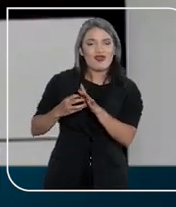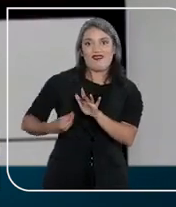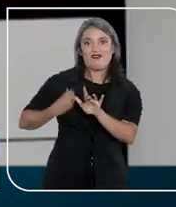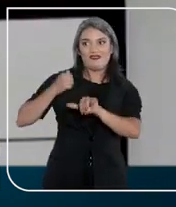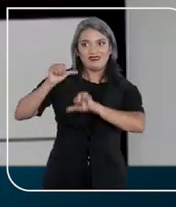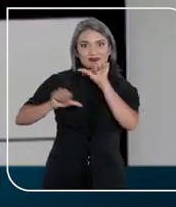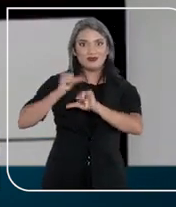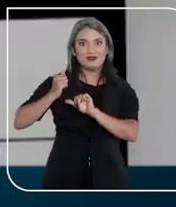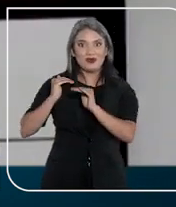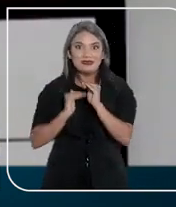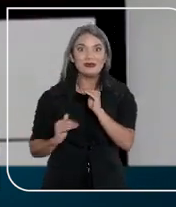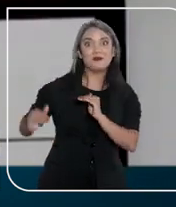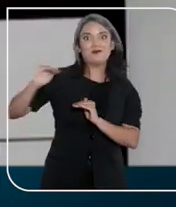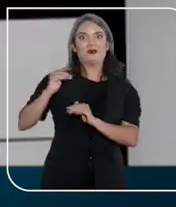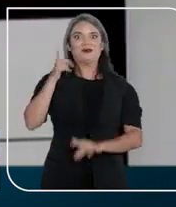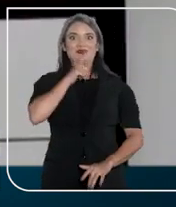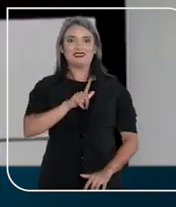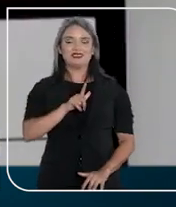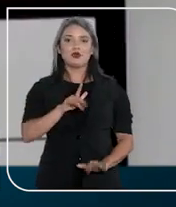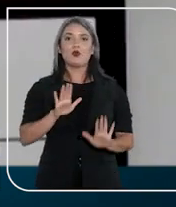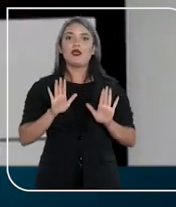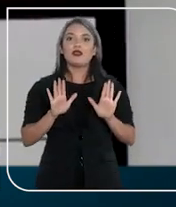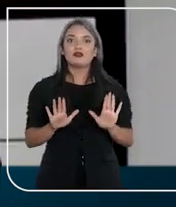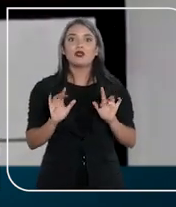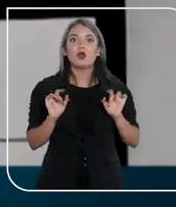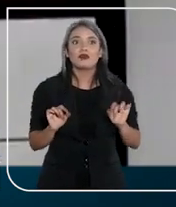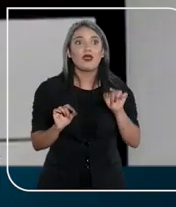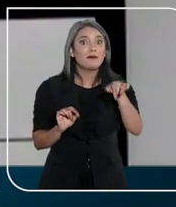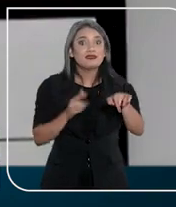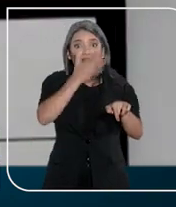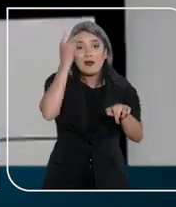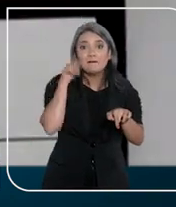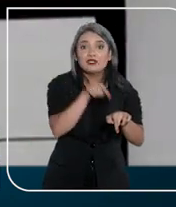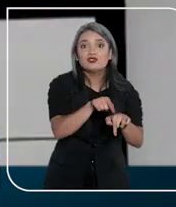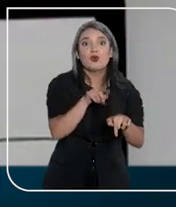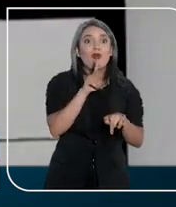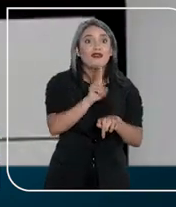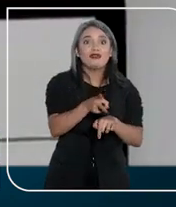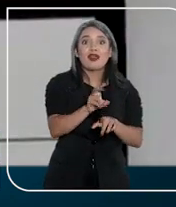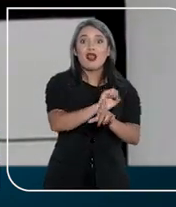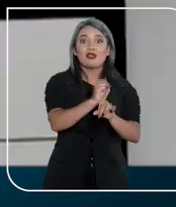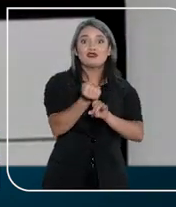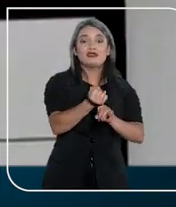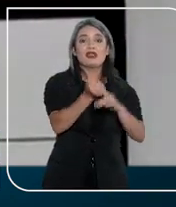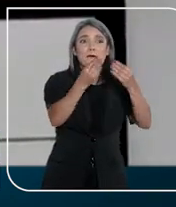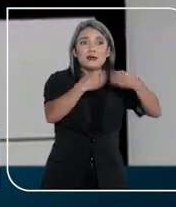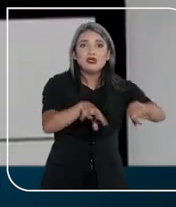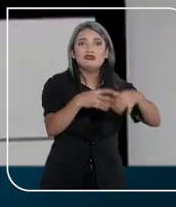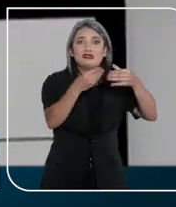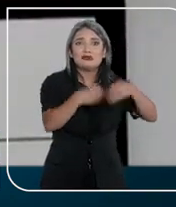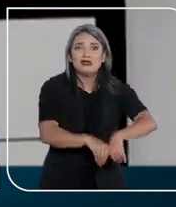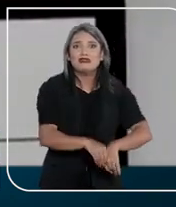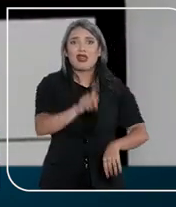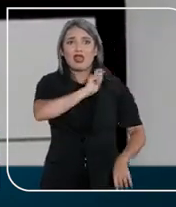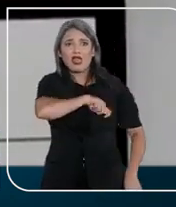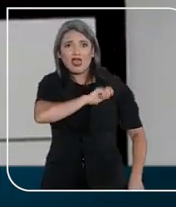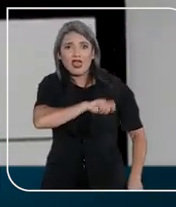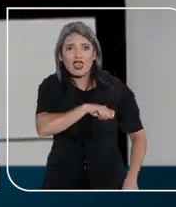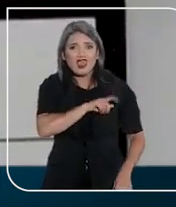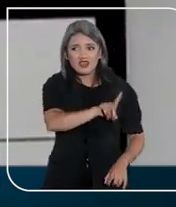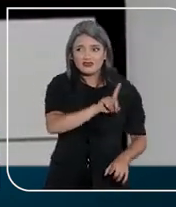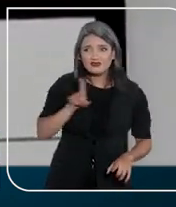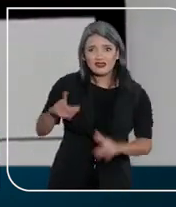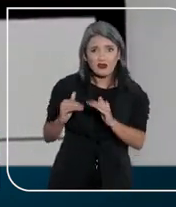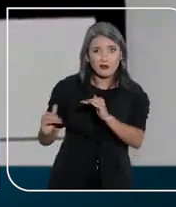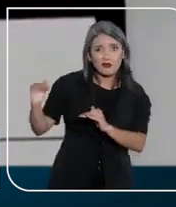público. Então, eu não posso premiar aquele que malfere a sociedade. Então, a investigação social, ela